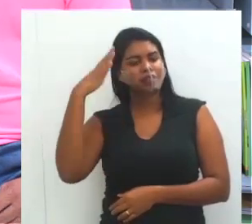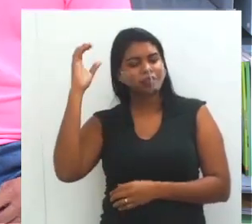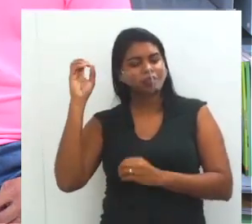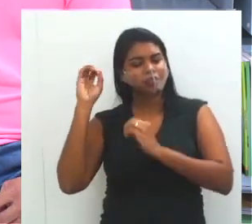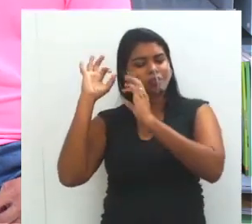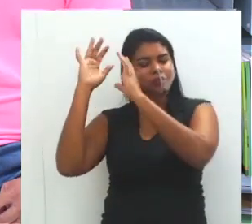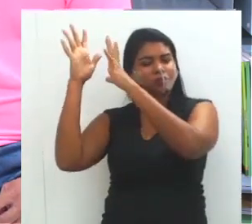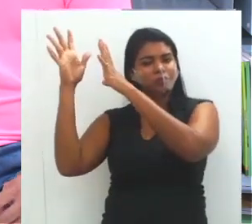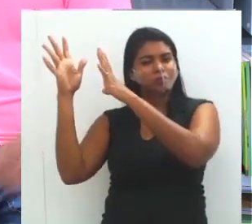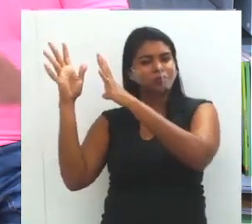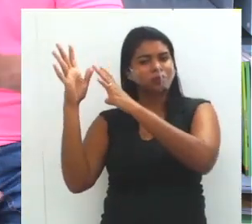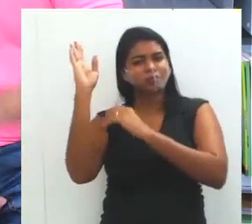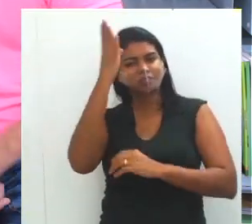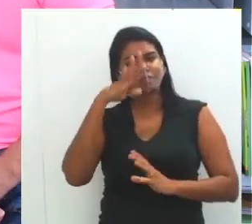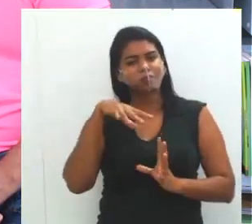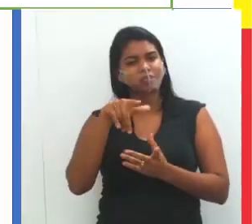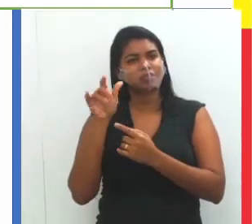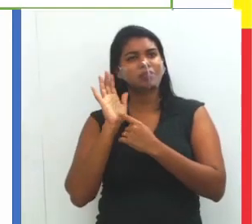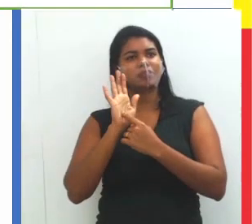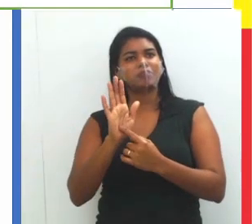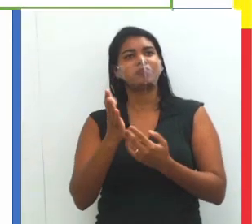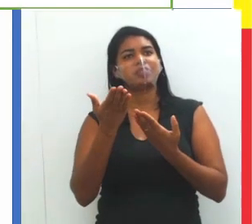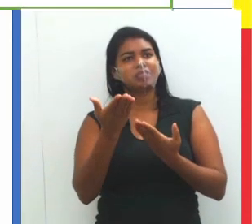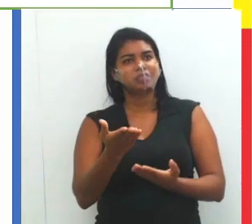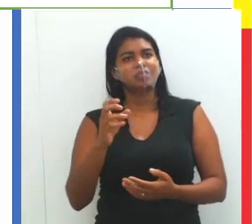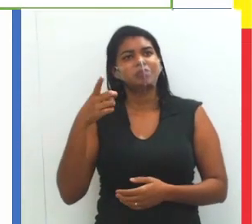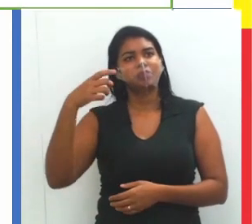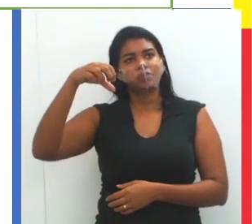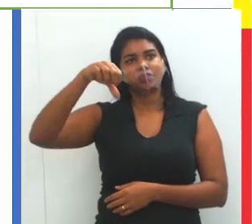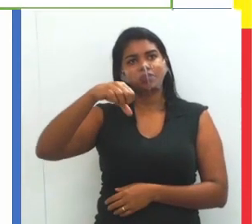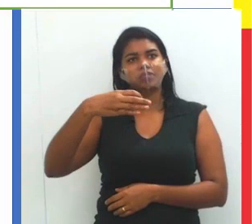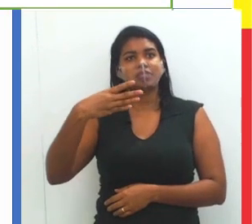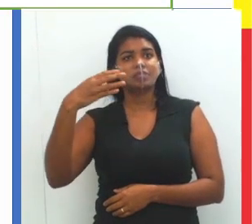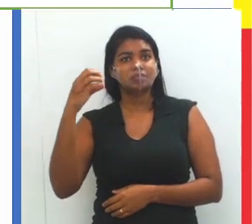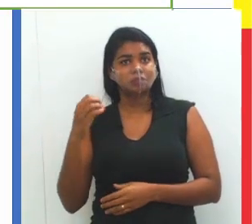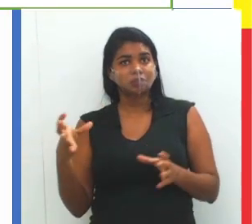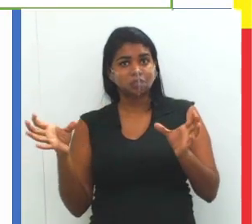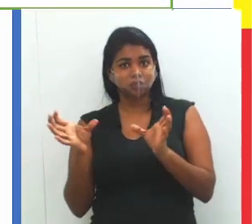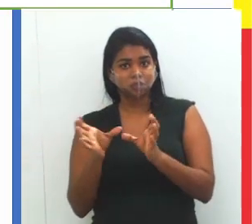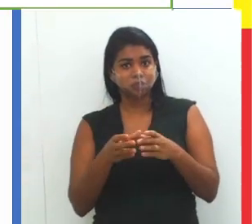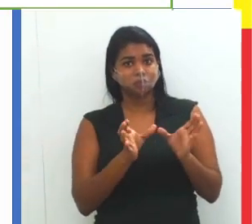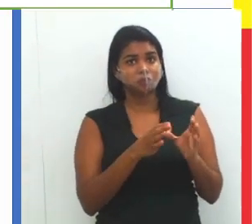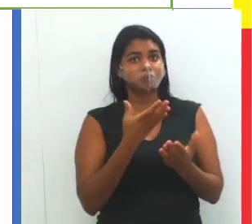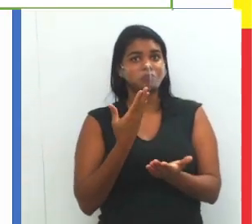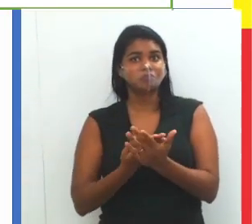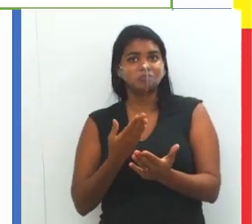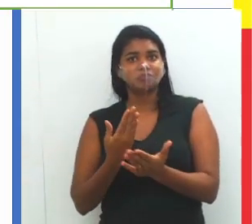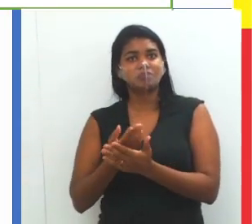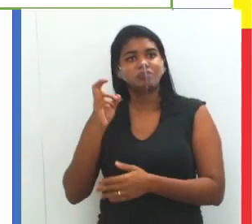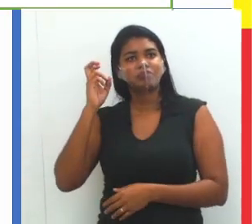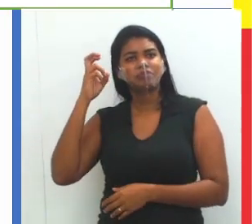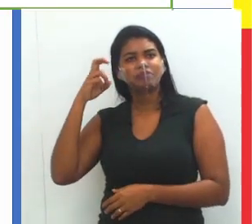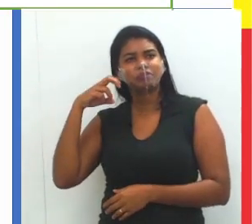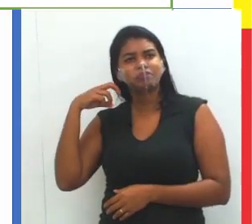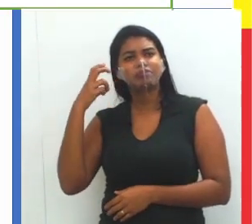Brasil e ao mundo. É interessante salientar, estudante, que em 1940, um grupo de estudantes cearenses que estava no